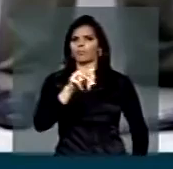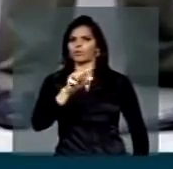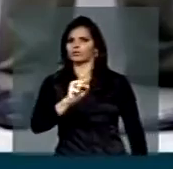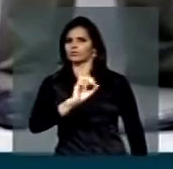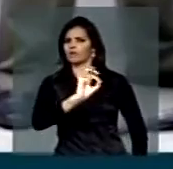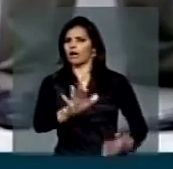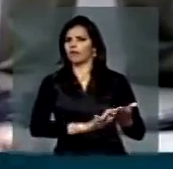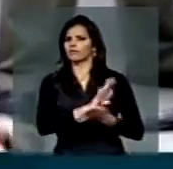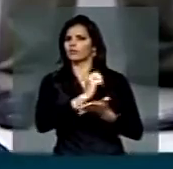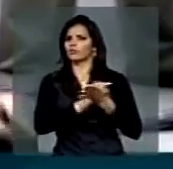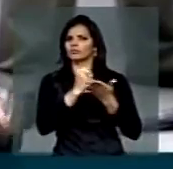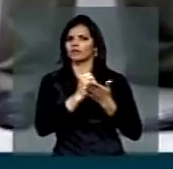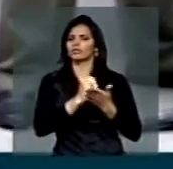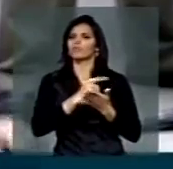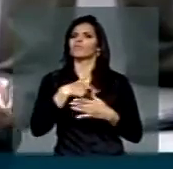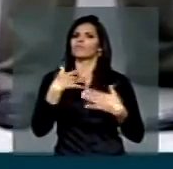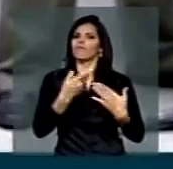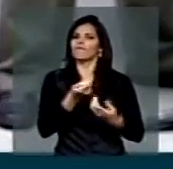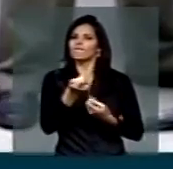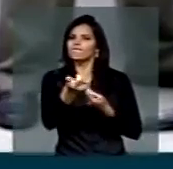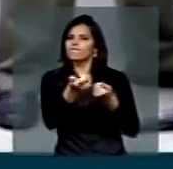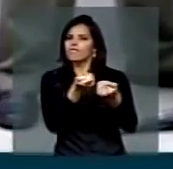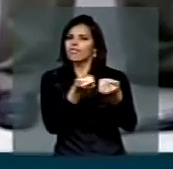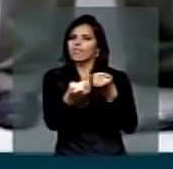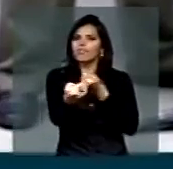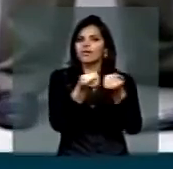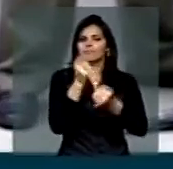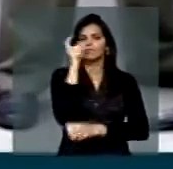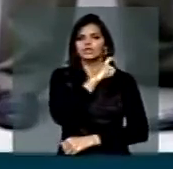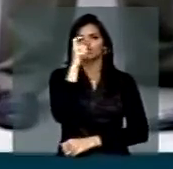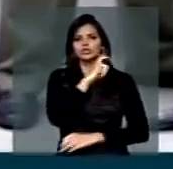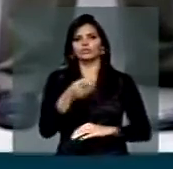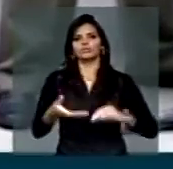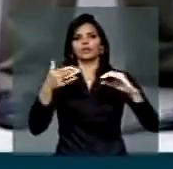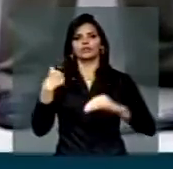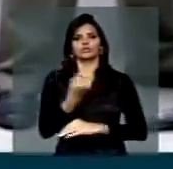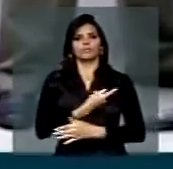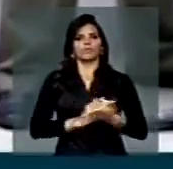esse Congresso, mentiram para a Câmara e para o Senado, e aprovamos uma coisa